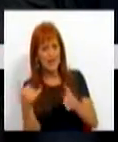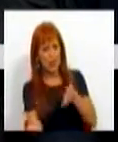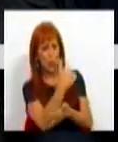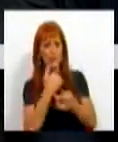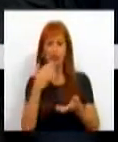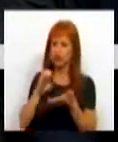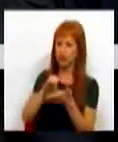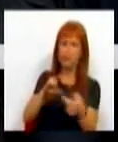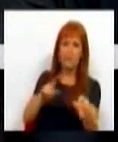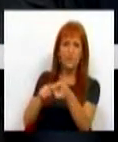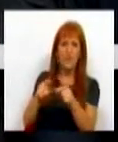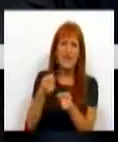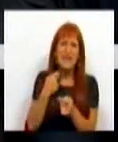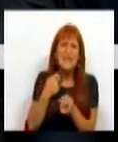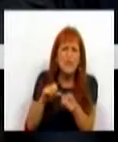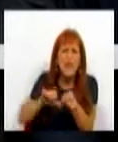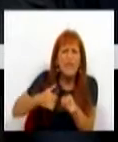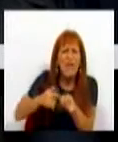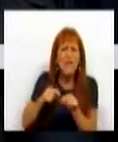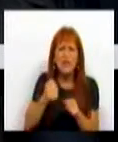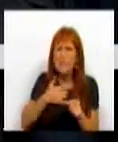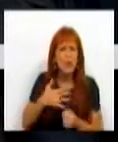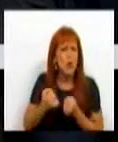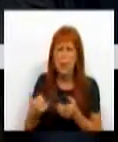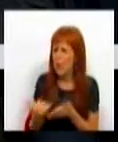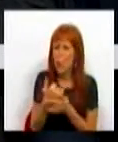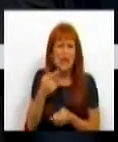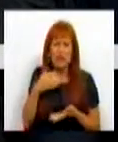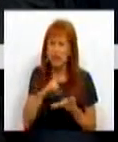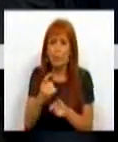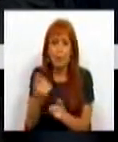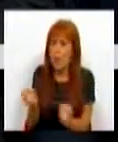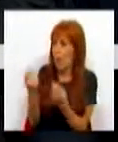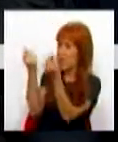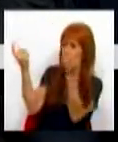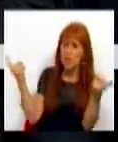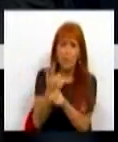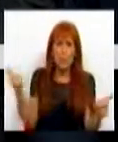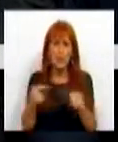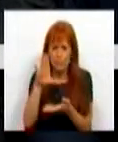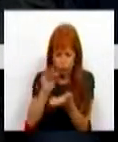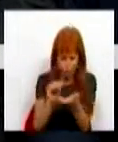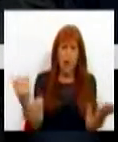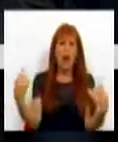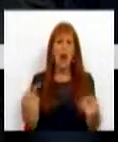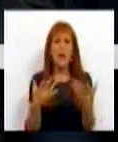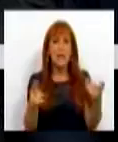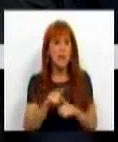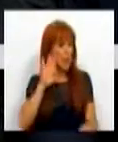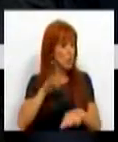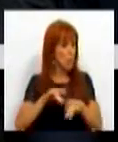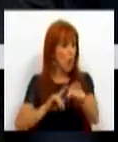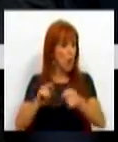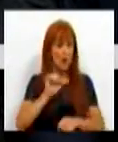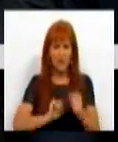recuperação de créditos. Esta coisinha verde aqui, as empresas não conseguem recuperar créditos porque não têm dinheiro, porque estão descapitalizadas, e isto é consequência